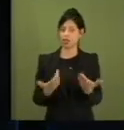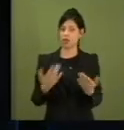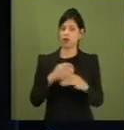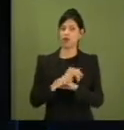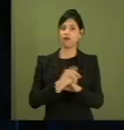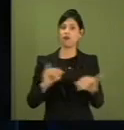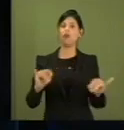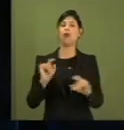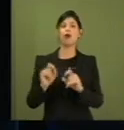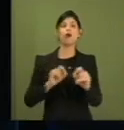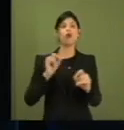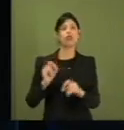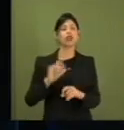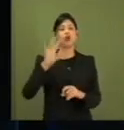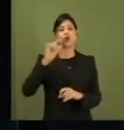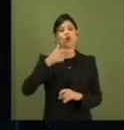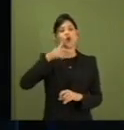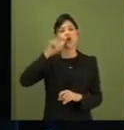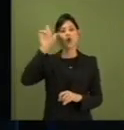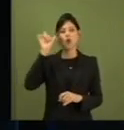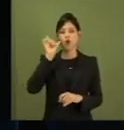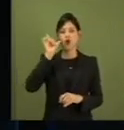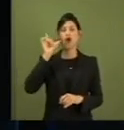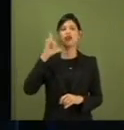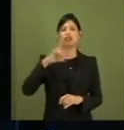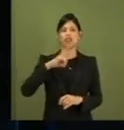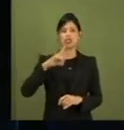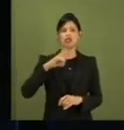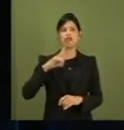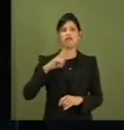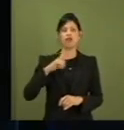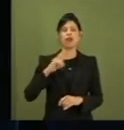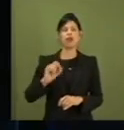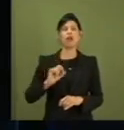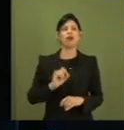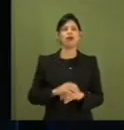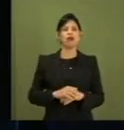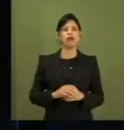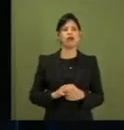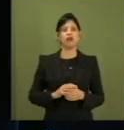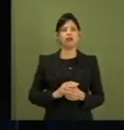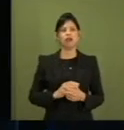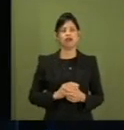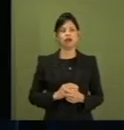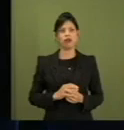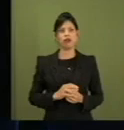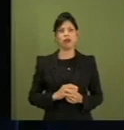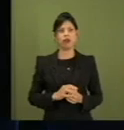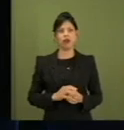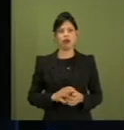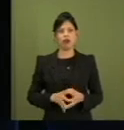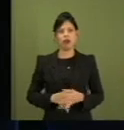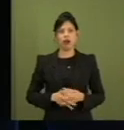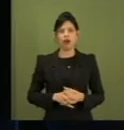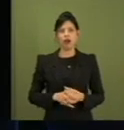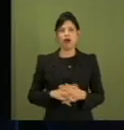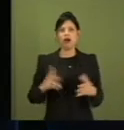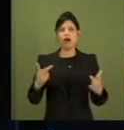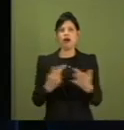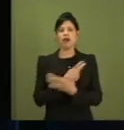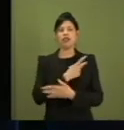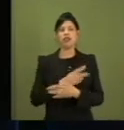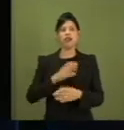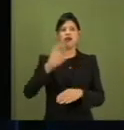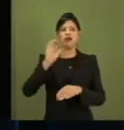ontem em relação a essa situação lamentável que se encontra no Rio Grande do Sul devido